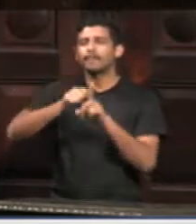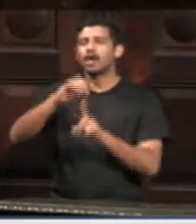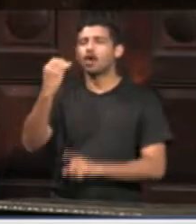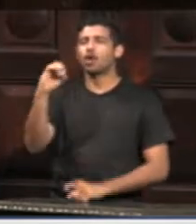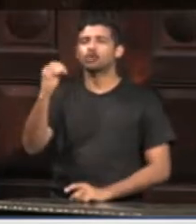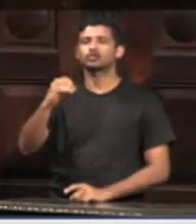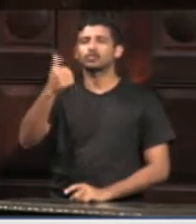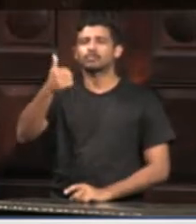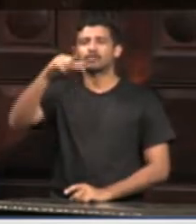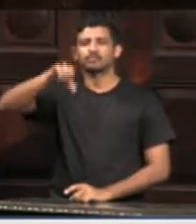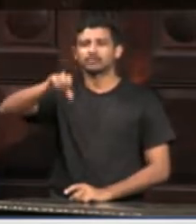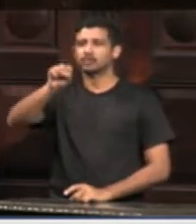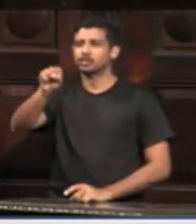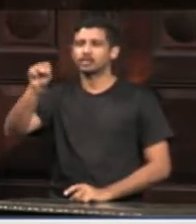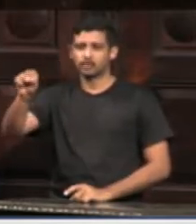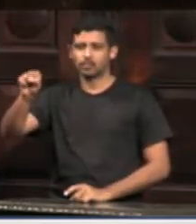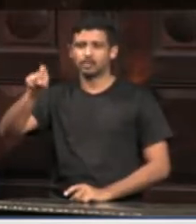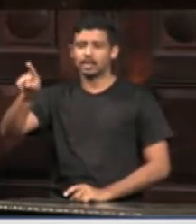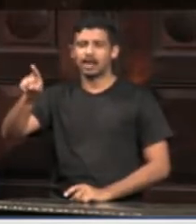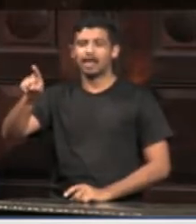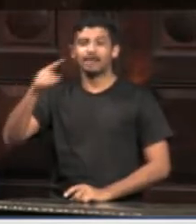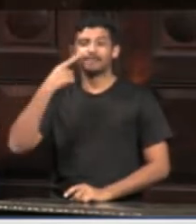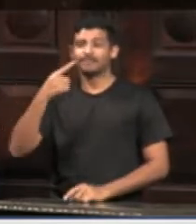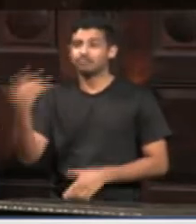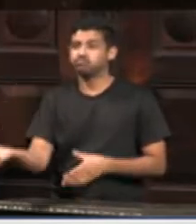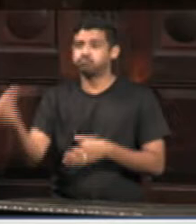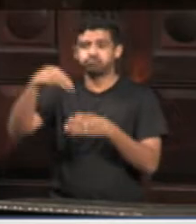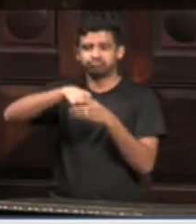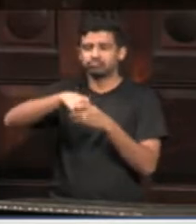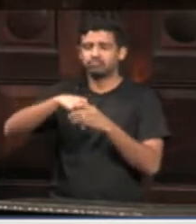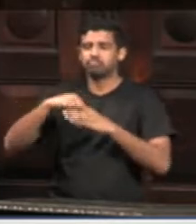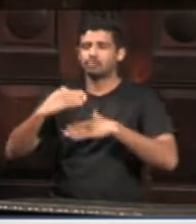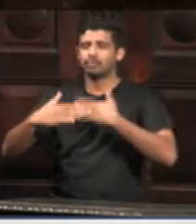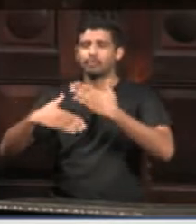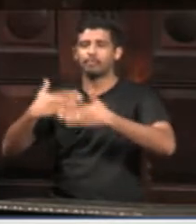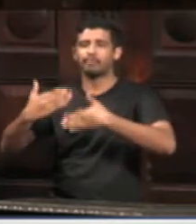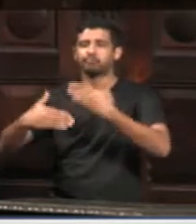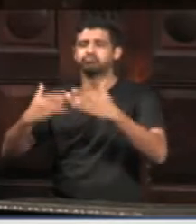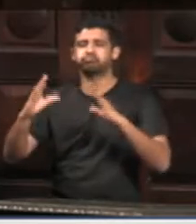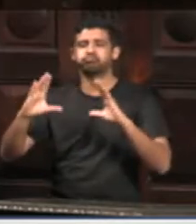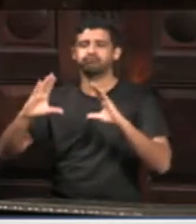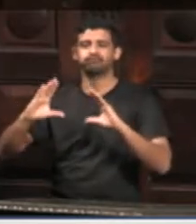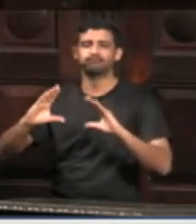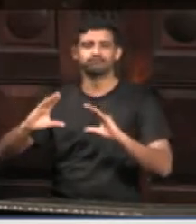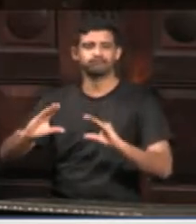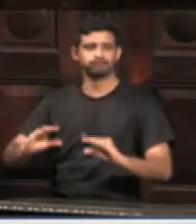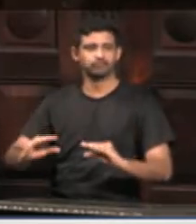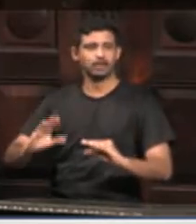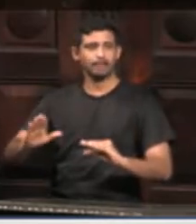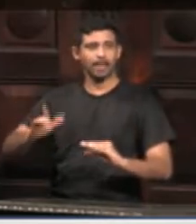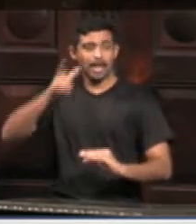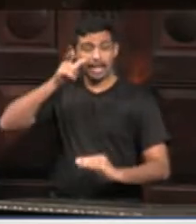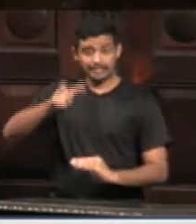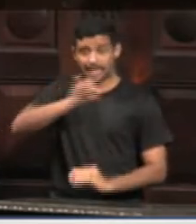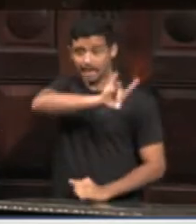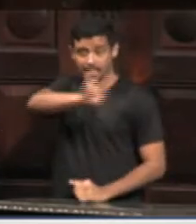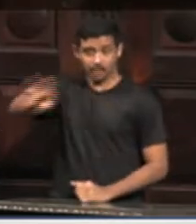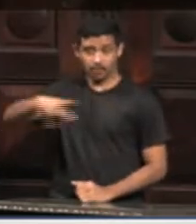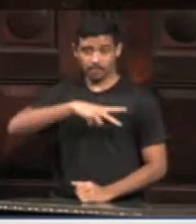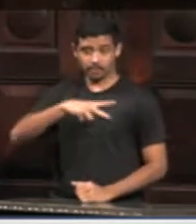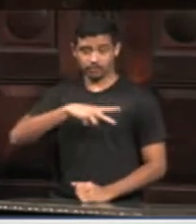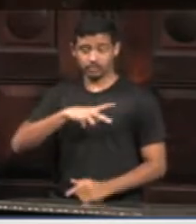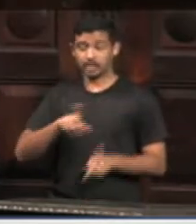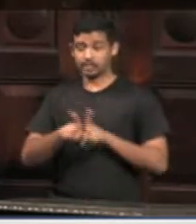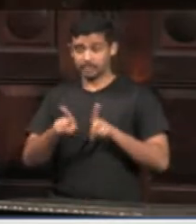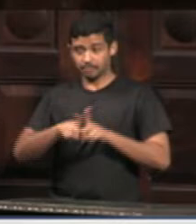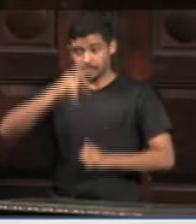vem tendo a sua implementação boicotada em função de interesses particulares e